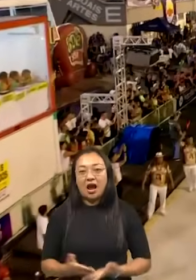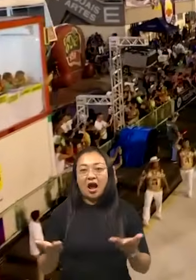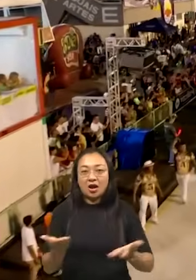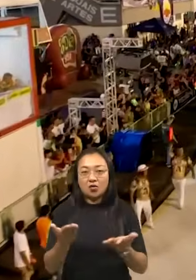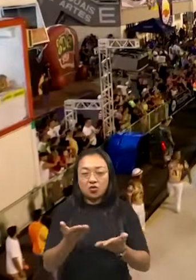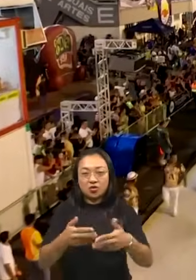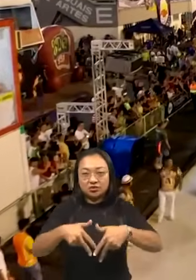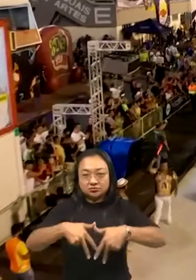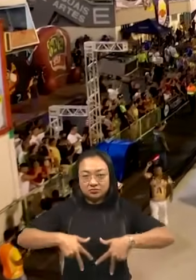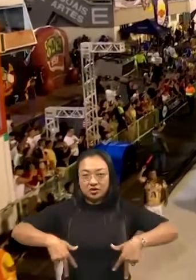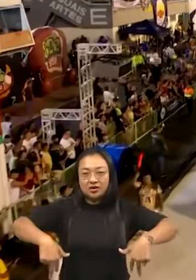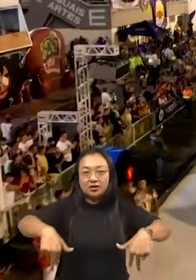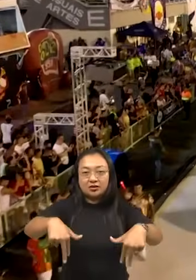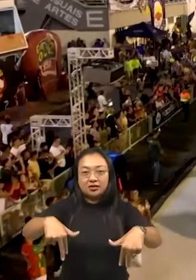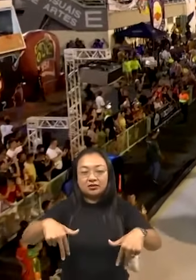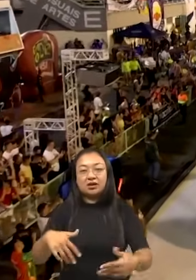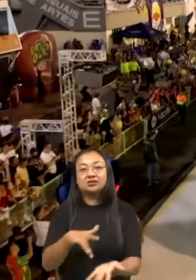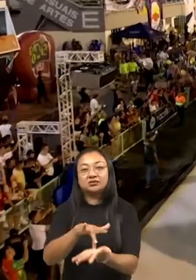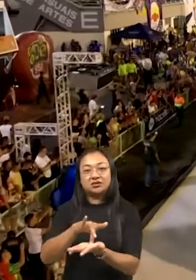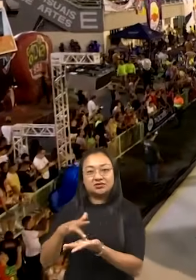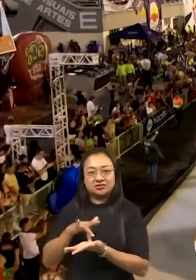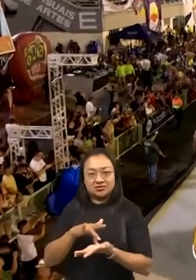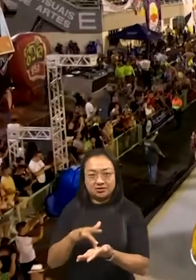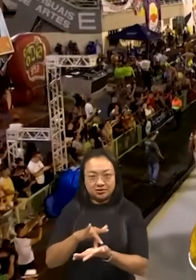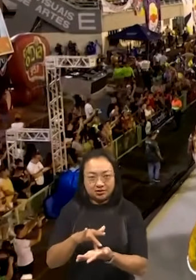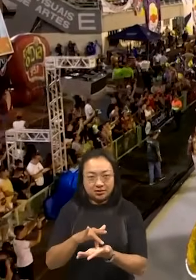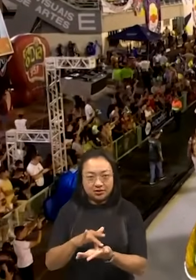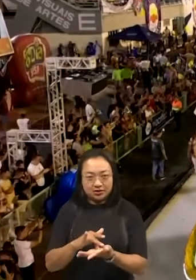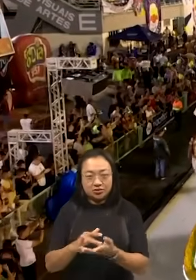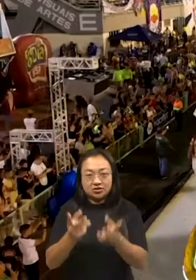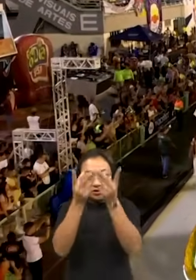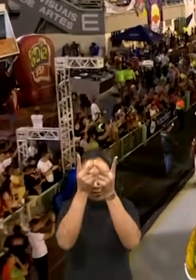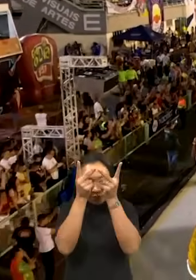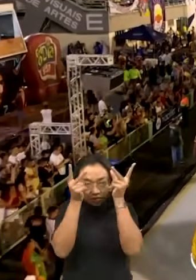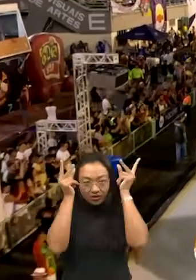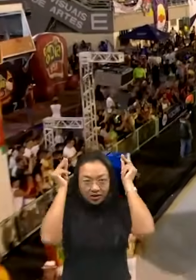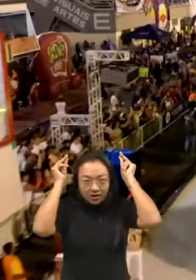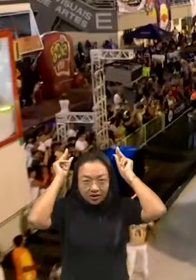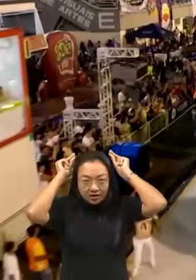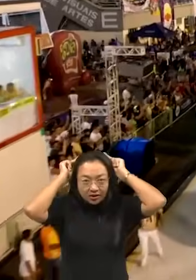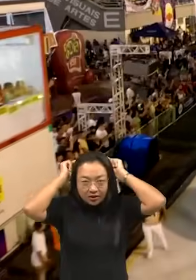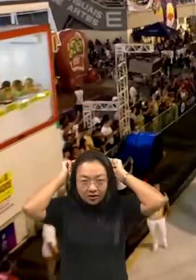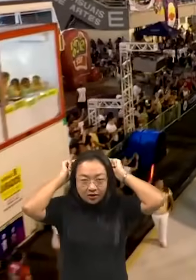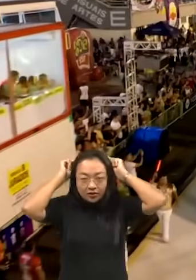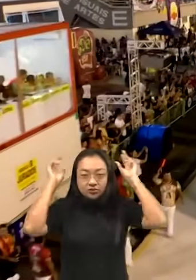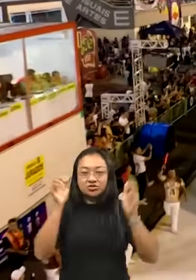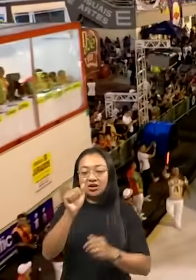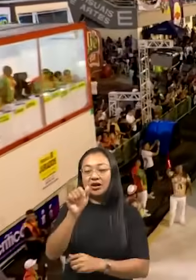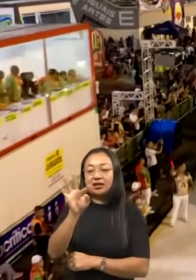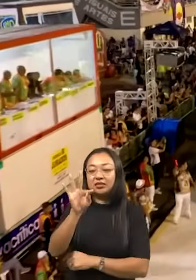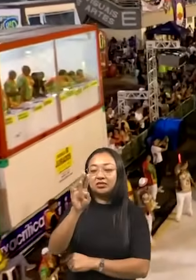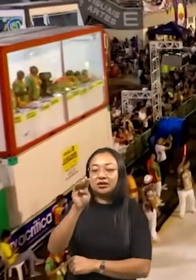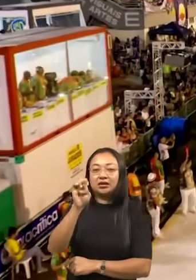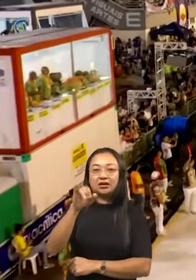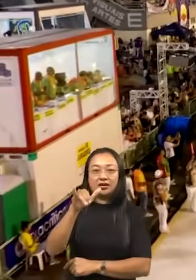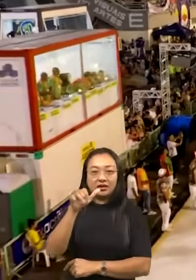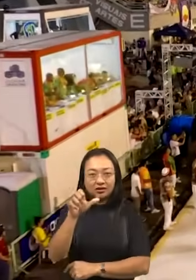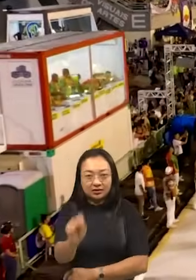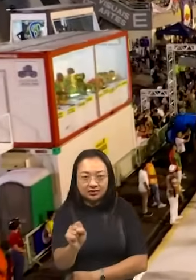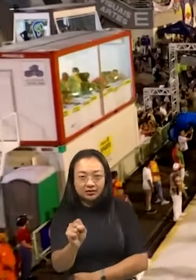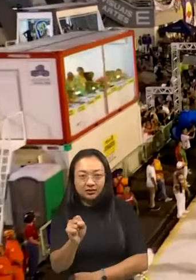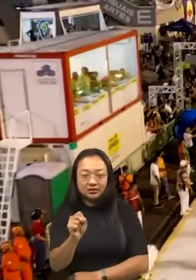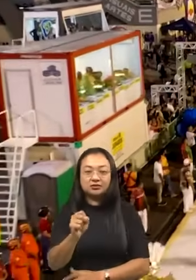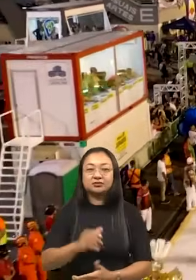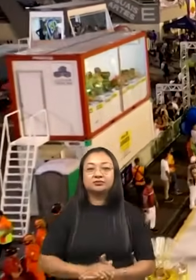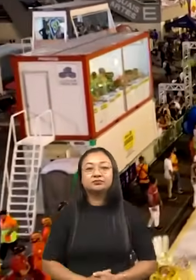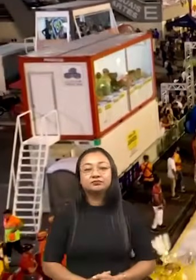Alas da Andanças de Ciganos, templo grego de Atena, a deusa da sabedoria. Alessandra, vamos falar um pouco